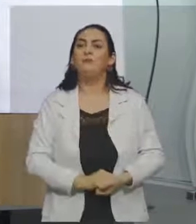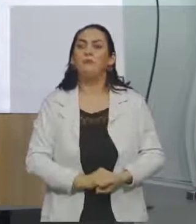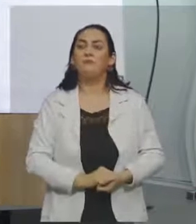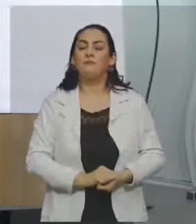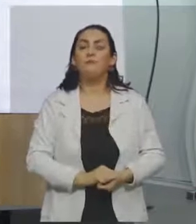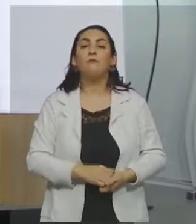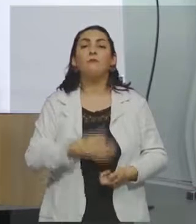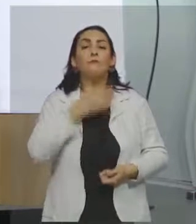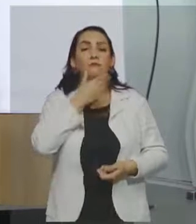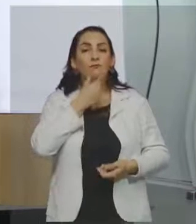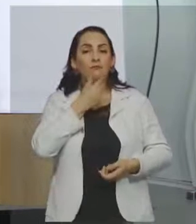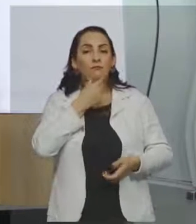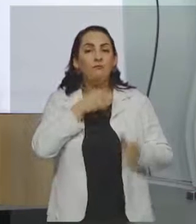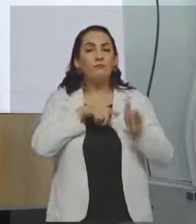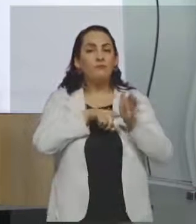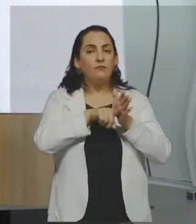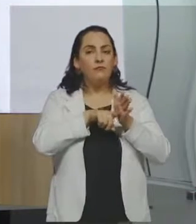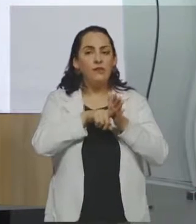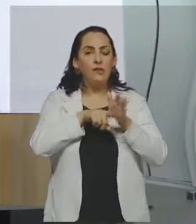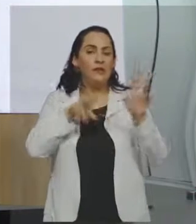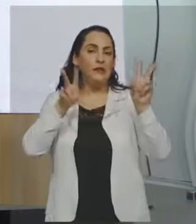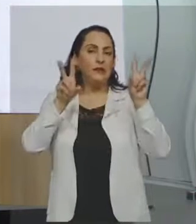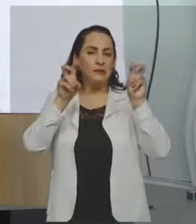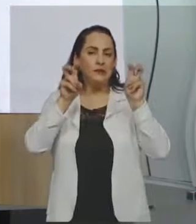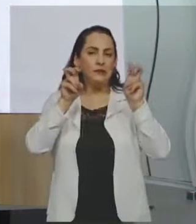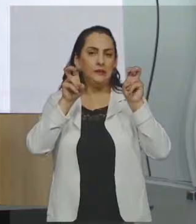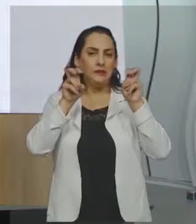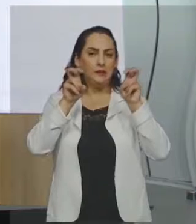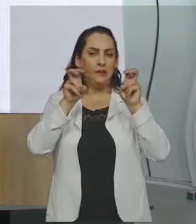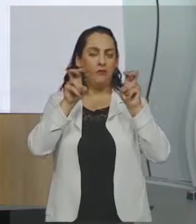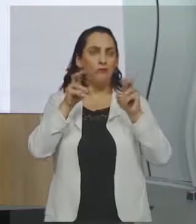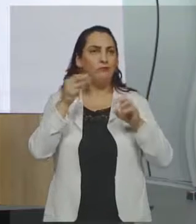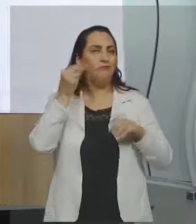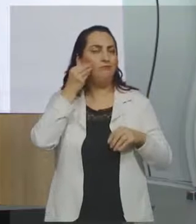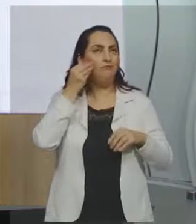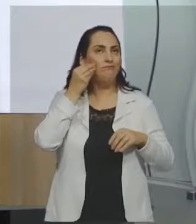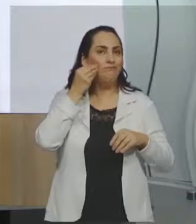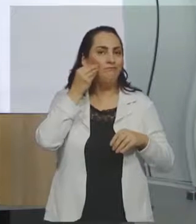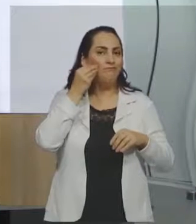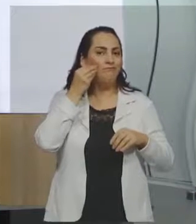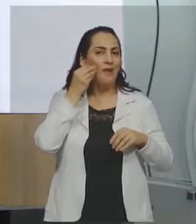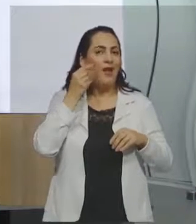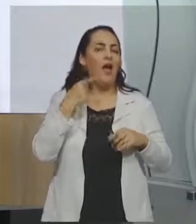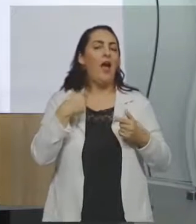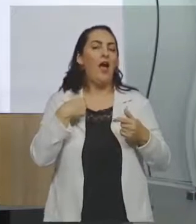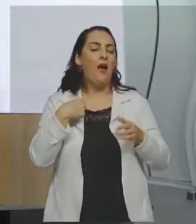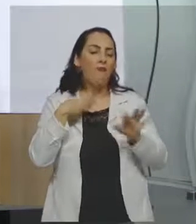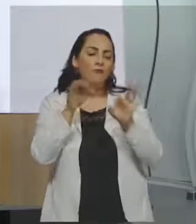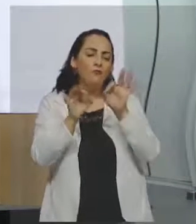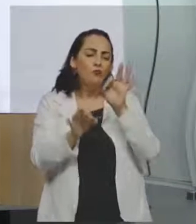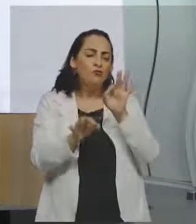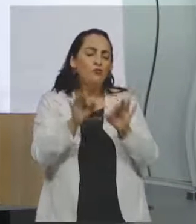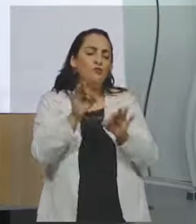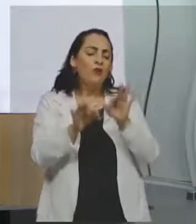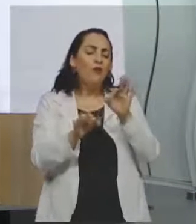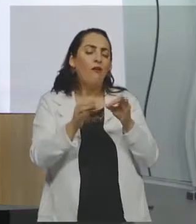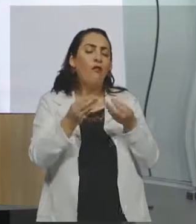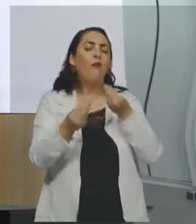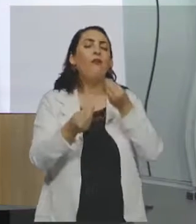então, ele pega essa teoria que Rutherford elaborou e ele pensa em justificativas que